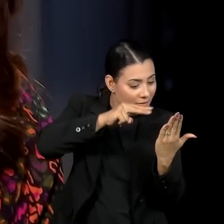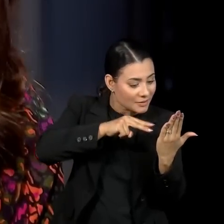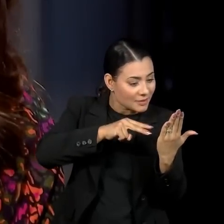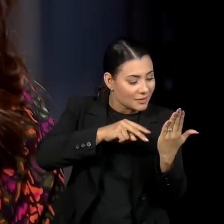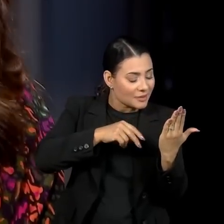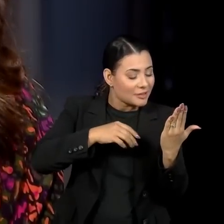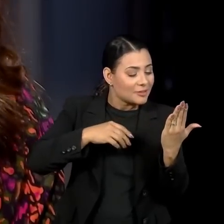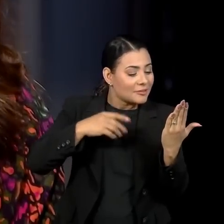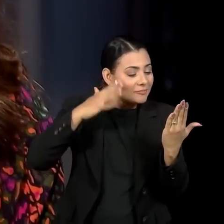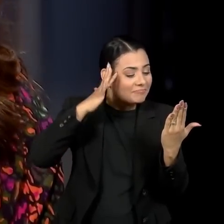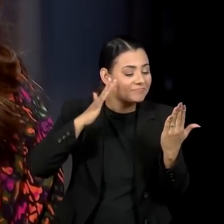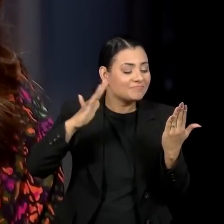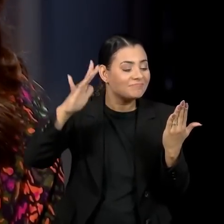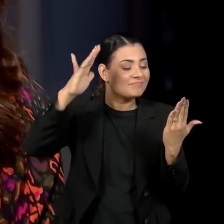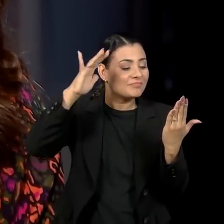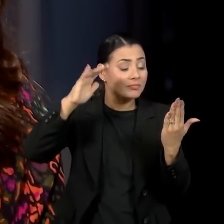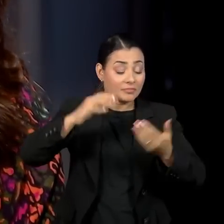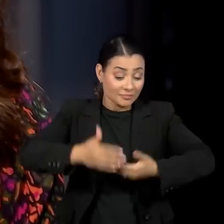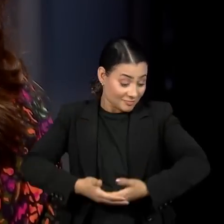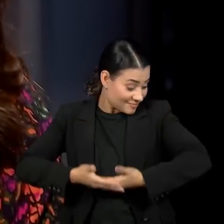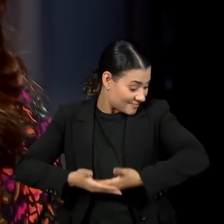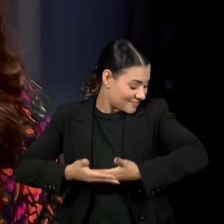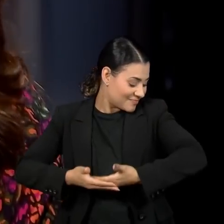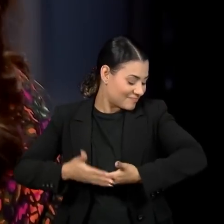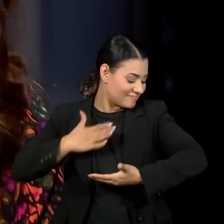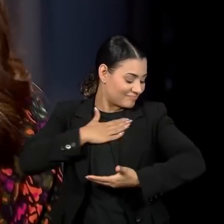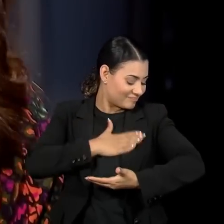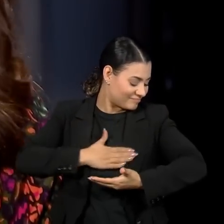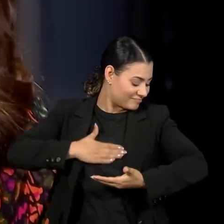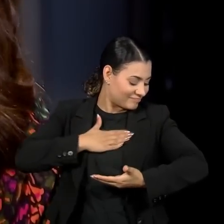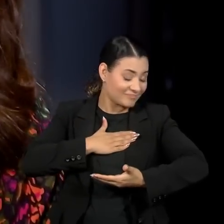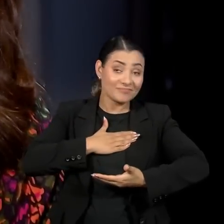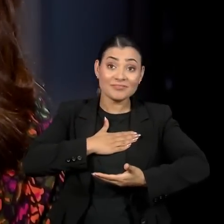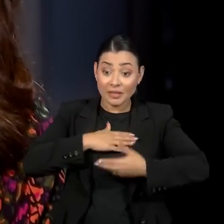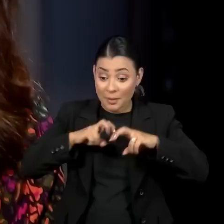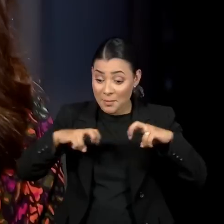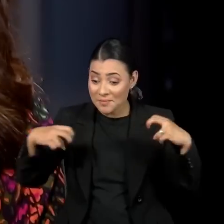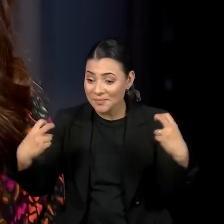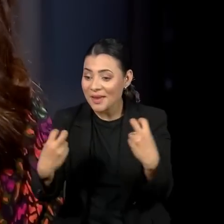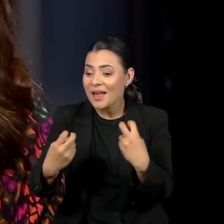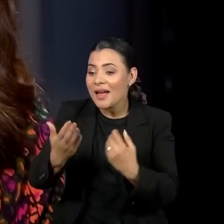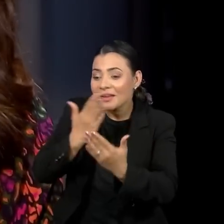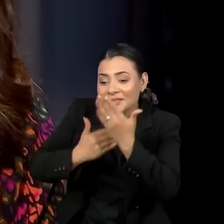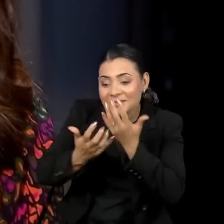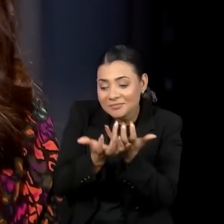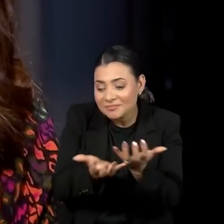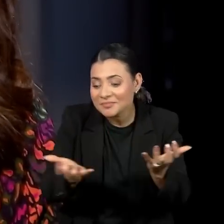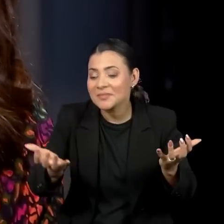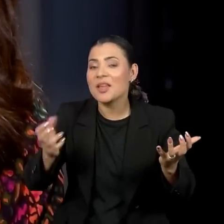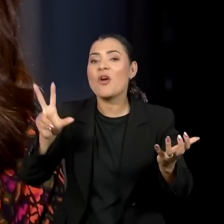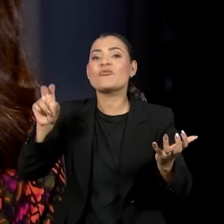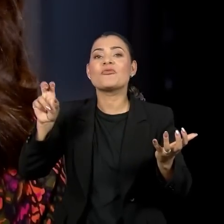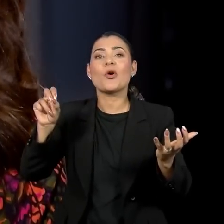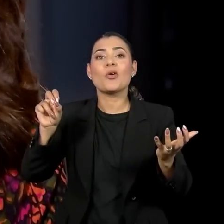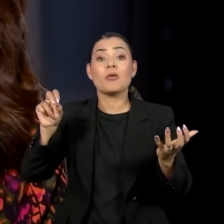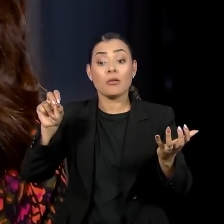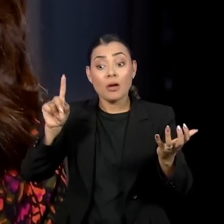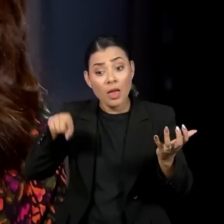seu filho, o prazer de almoçar no domingo com a avó, sabe? Essa busca por prazeres, assim.